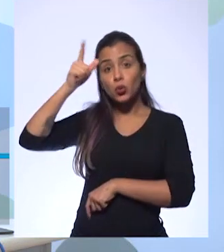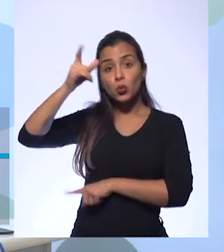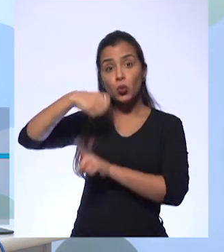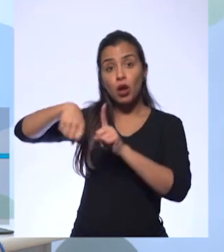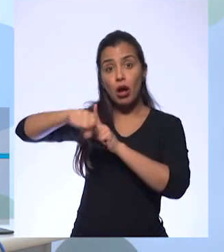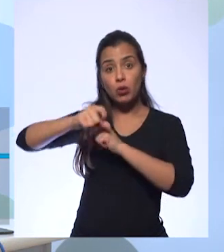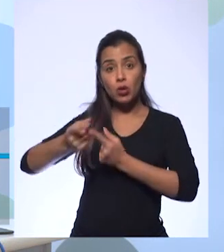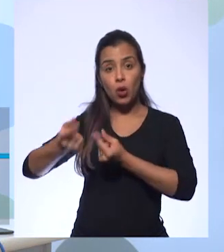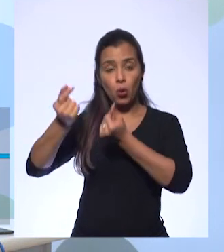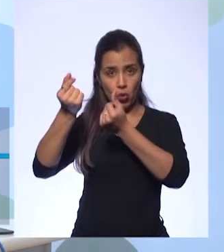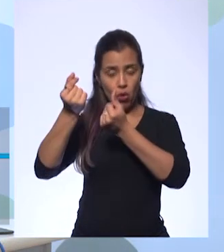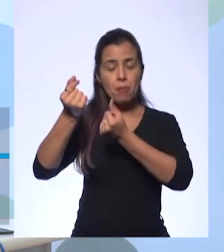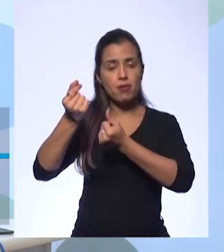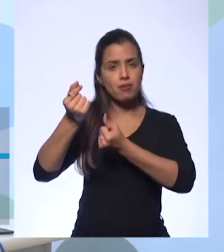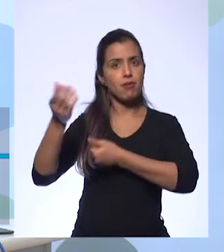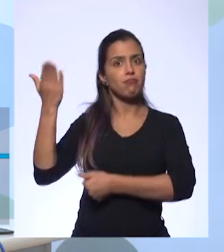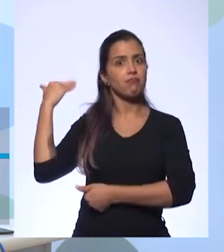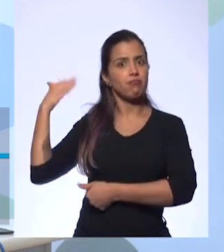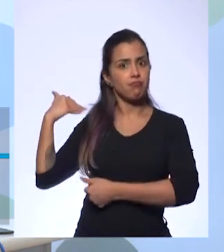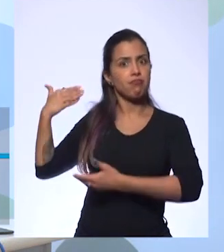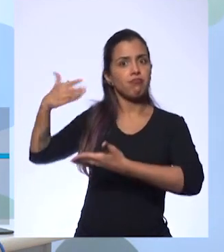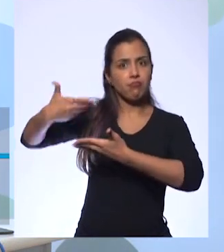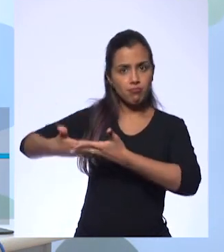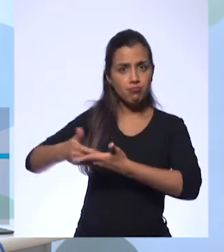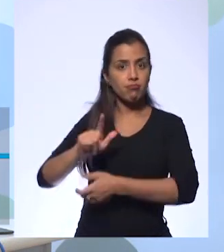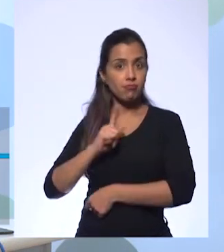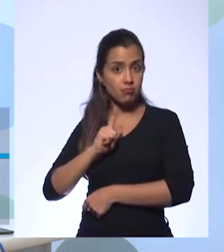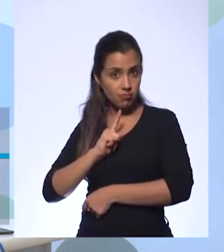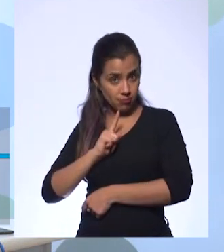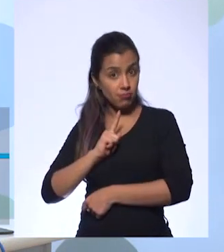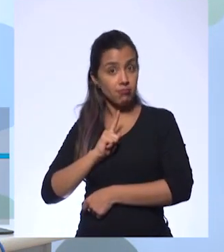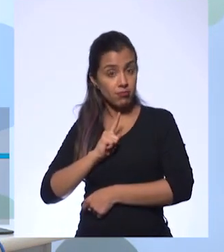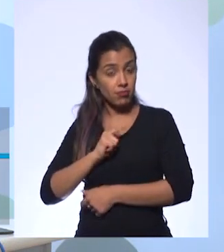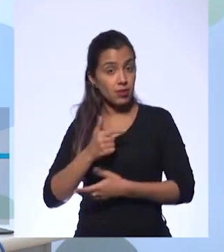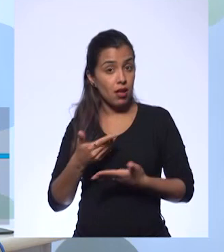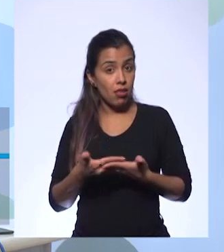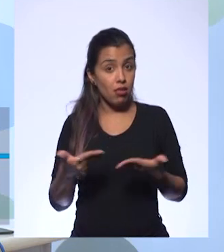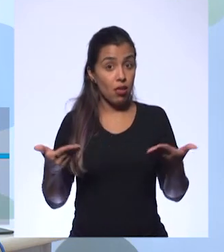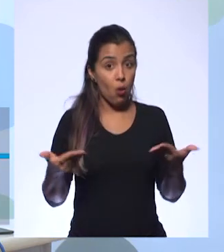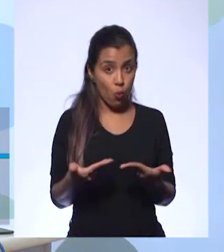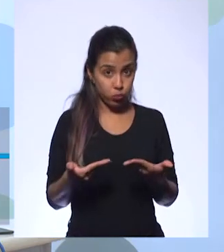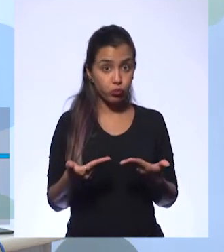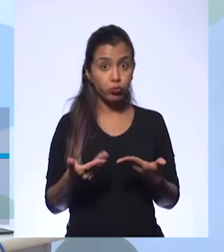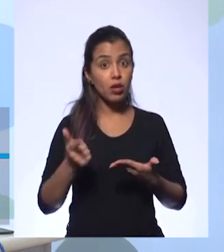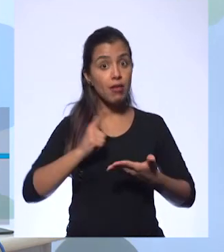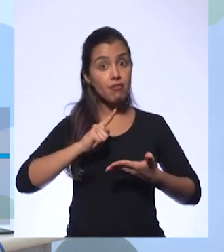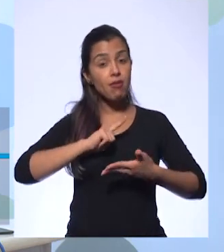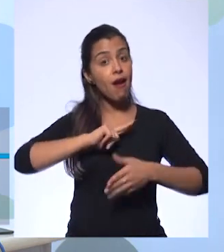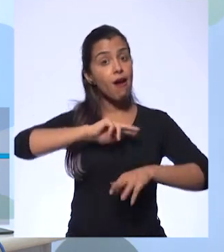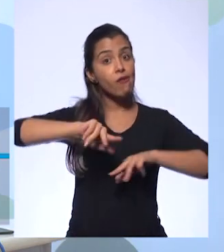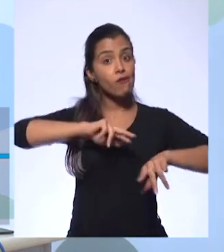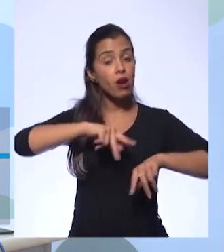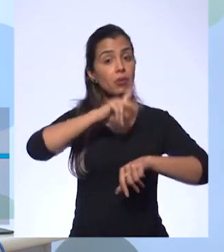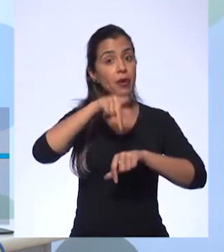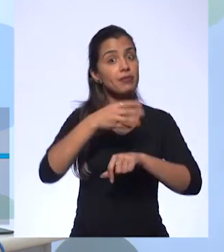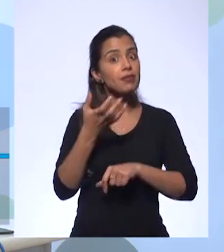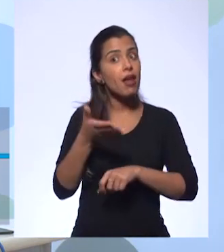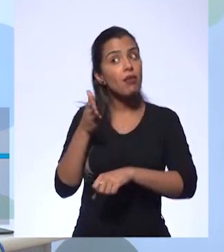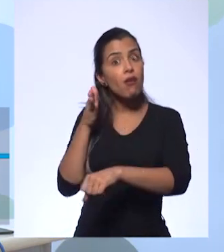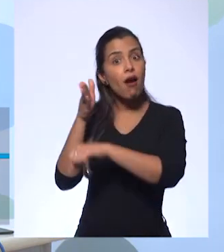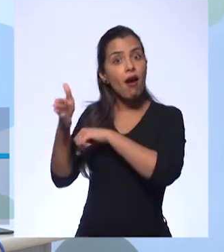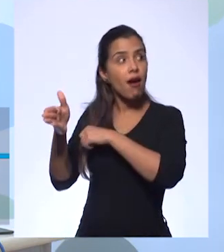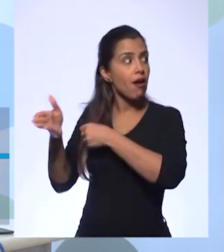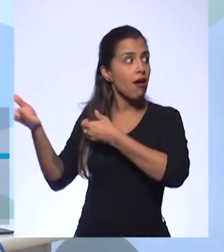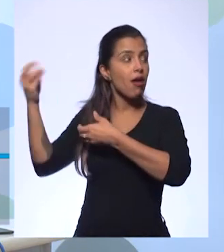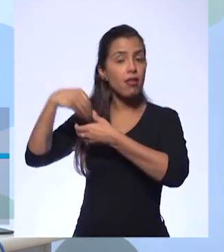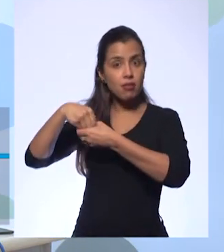social, econômica que se tinha na época, e com o passar do tempo ainda tem outros países querendo entrar, então você tem que dar